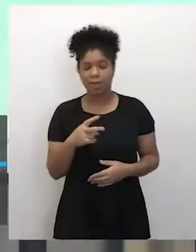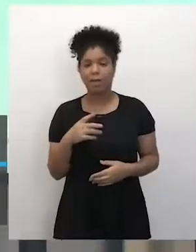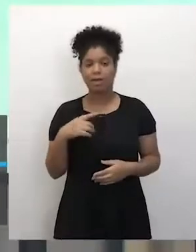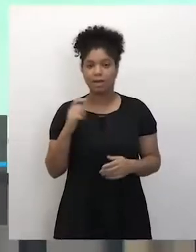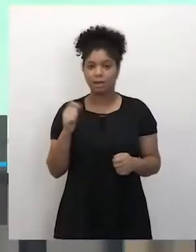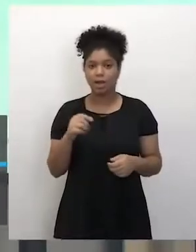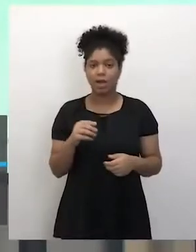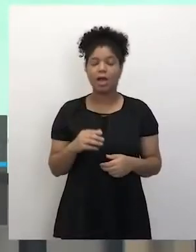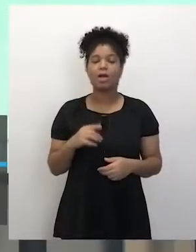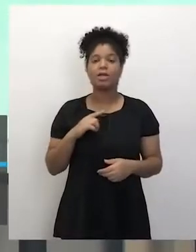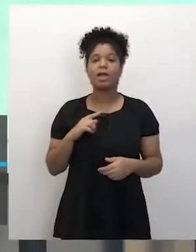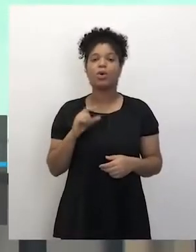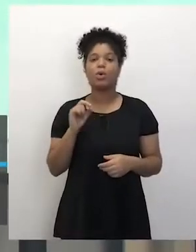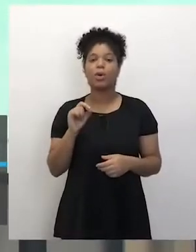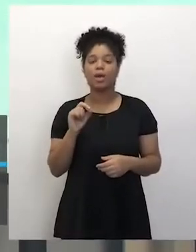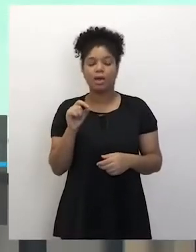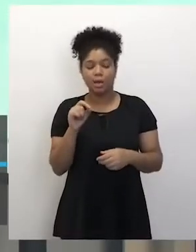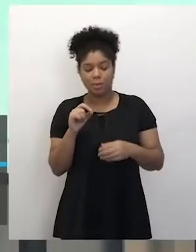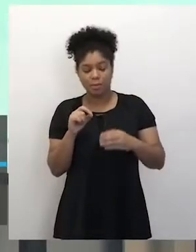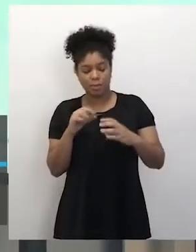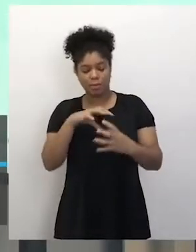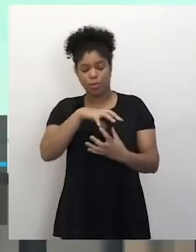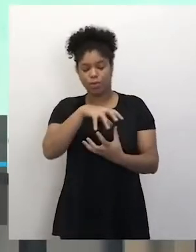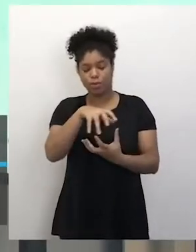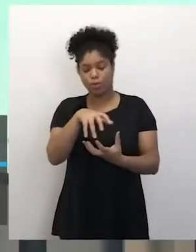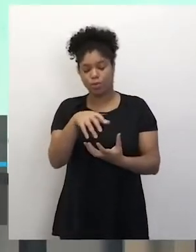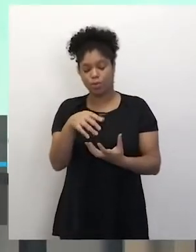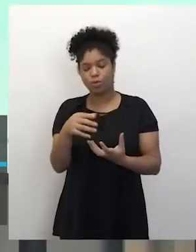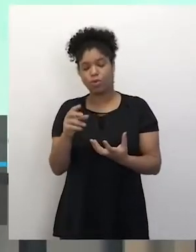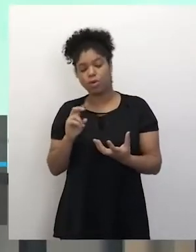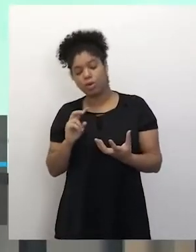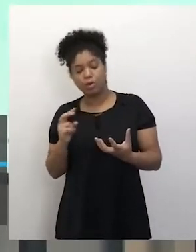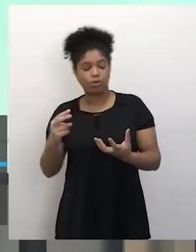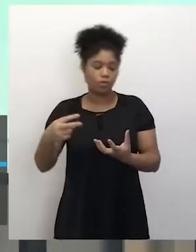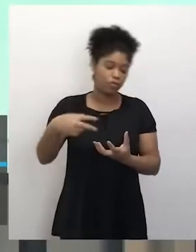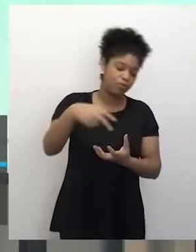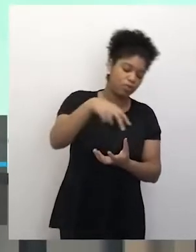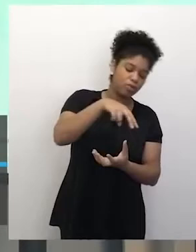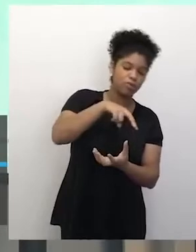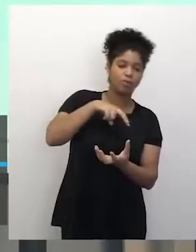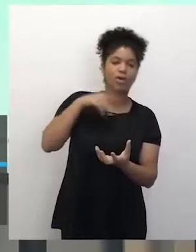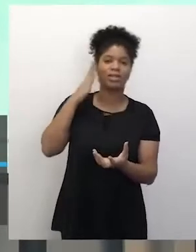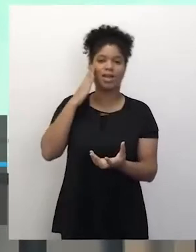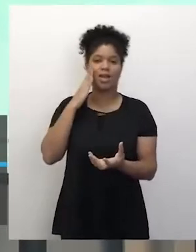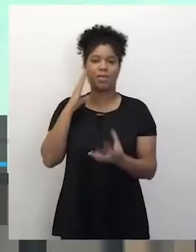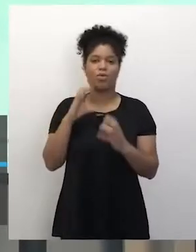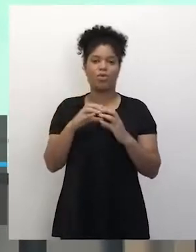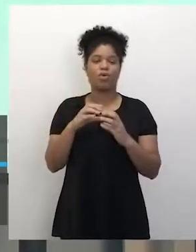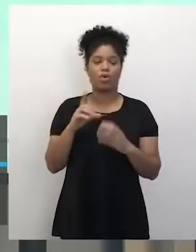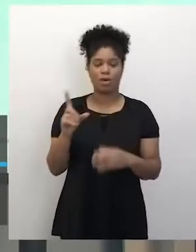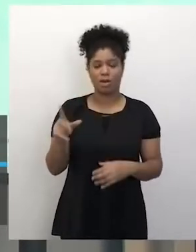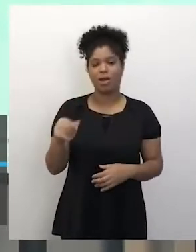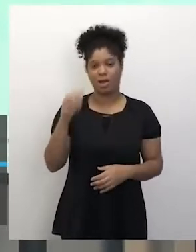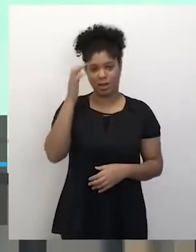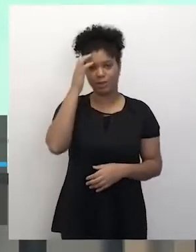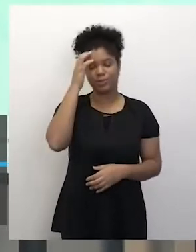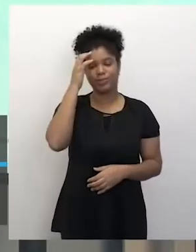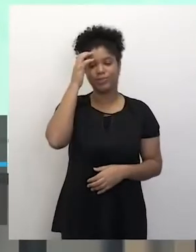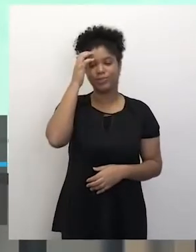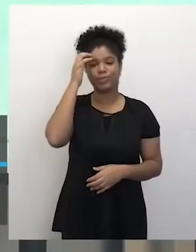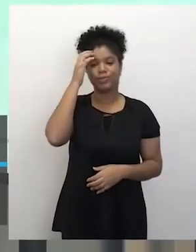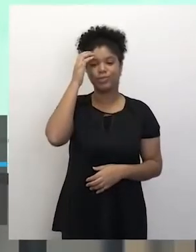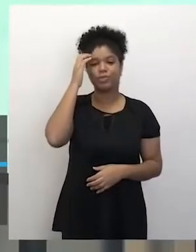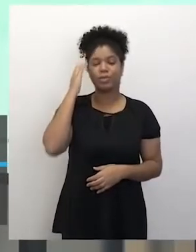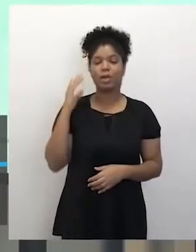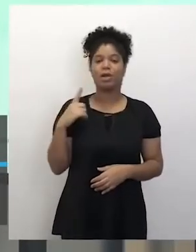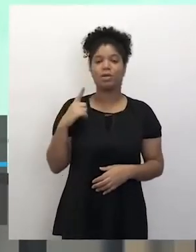Então tinha, né, aquela imagem, né, que se coloca, né, e aí ele coloca aí no seu espaço, aí no seu